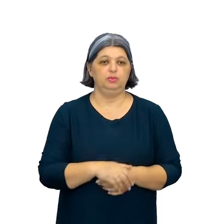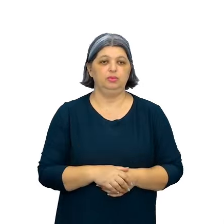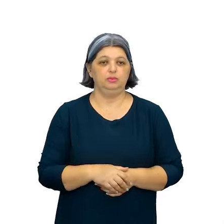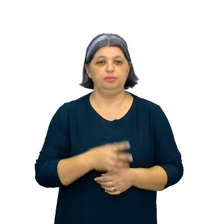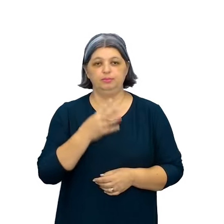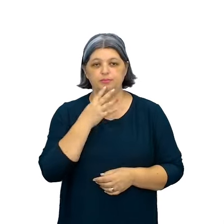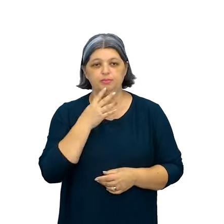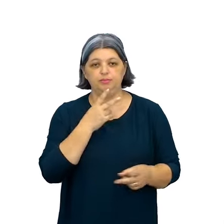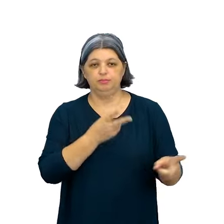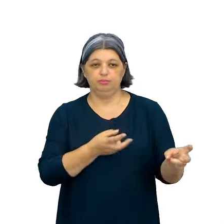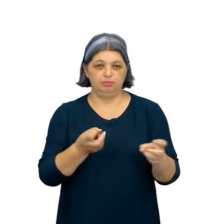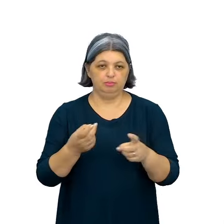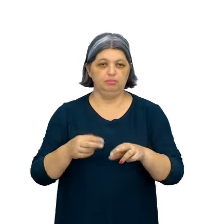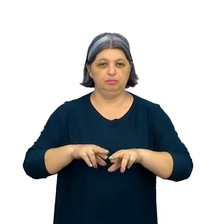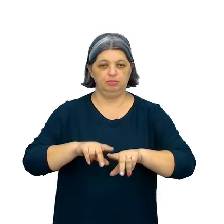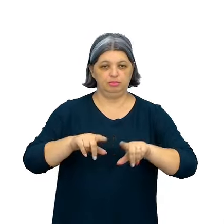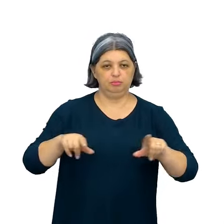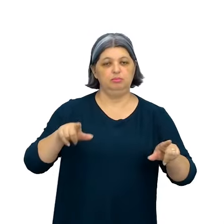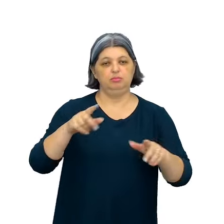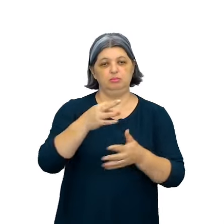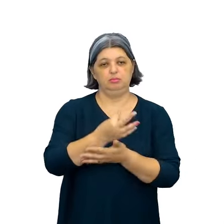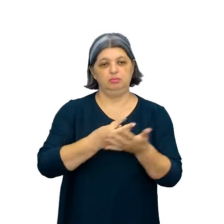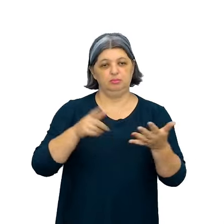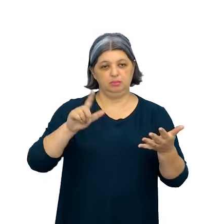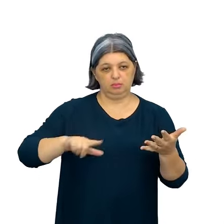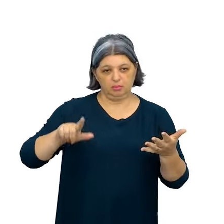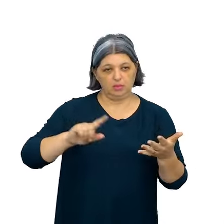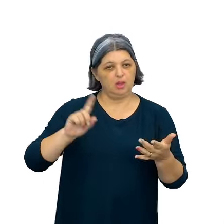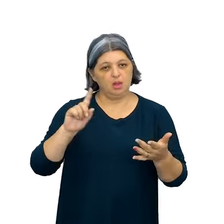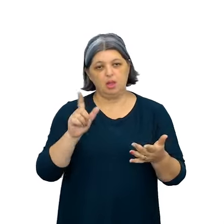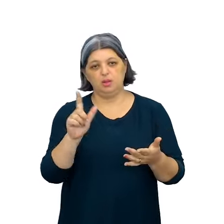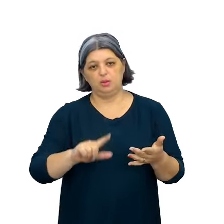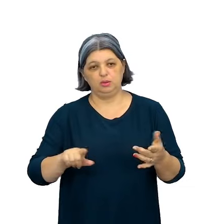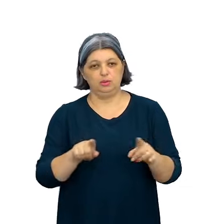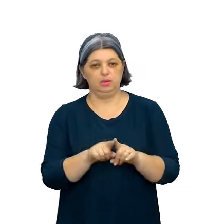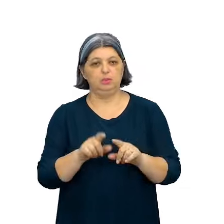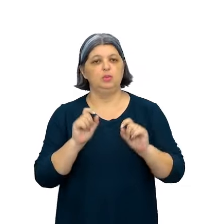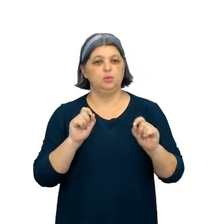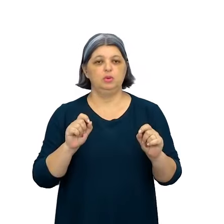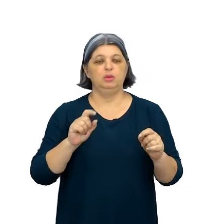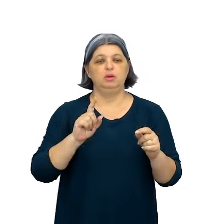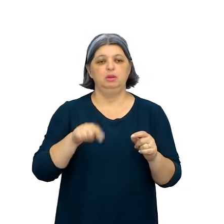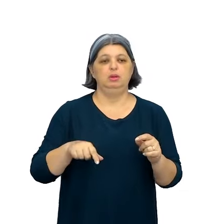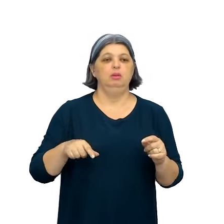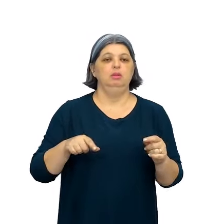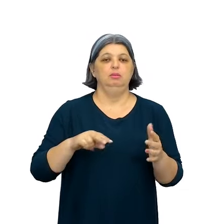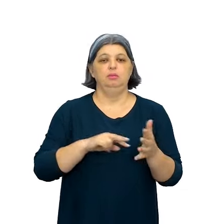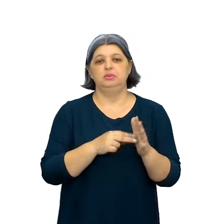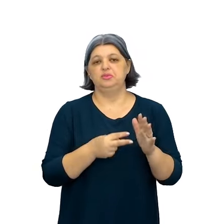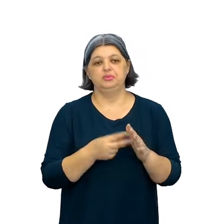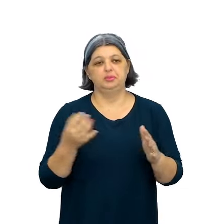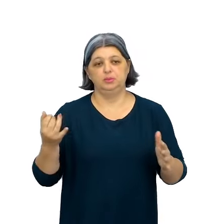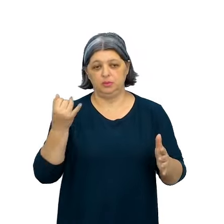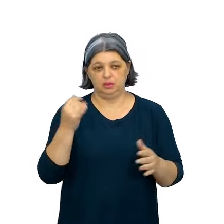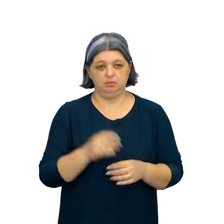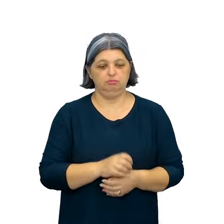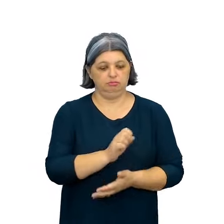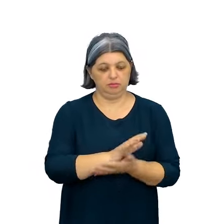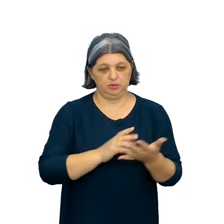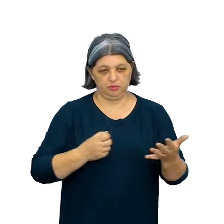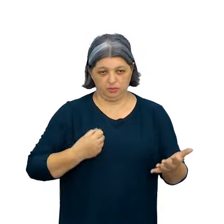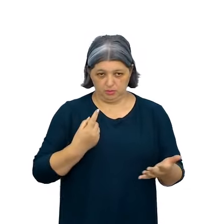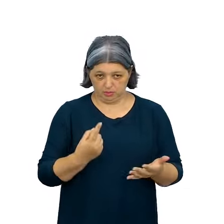as diferenças entre os textos literários e não literários, bem como as suas funcionalidades, tá? Então, aqui nós temos a atividade 1, é